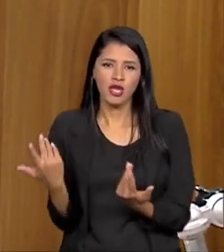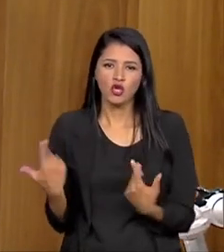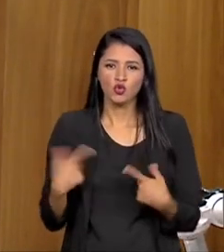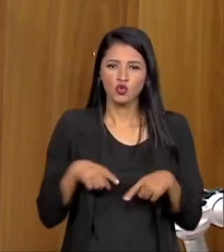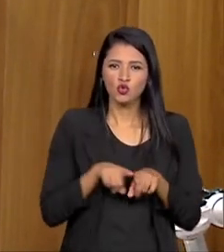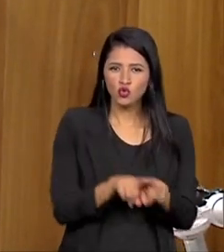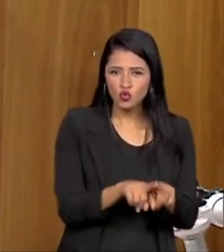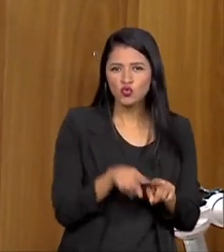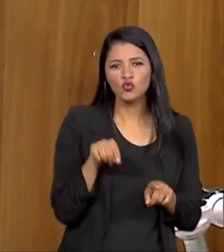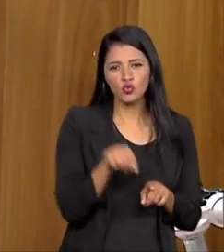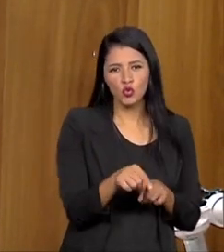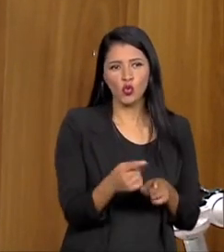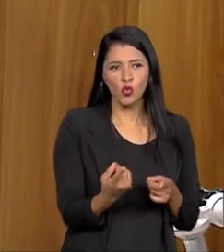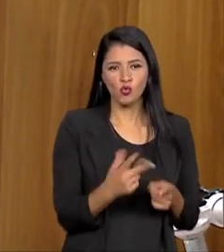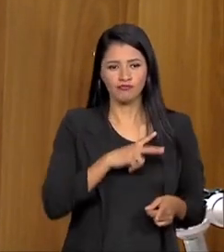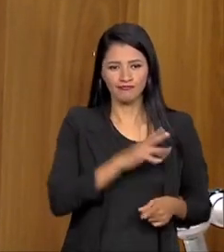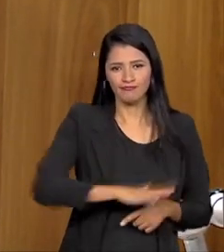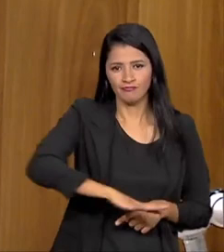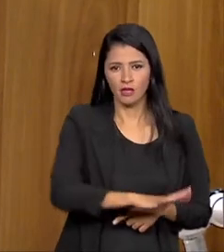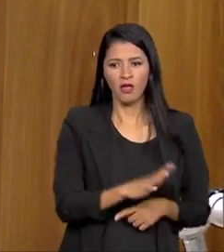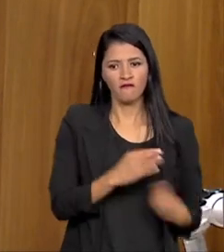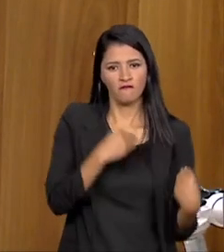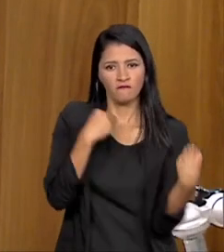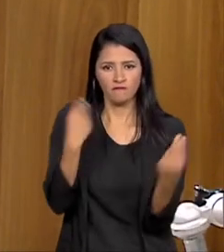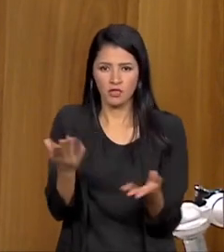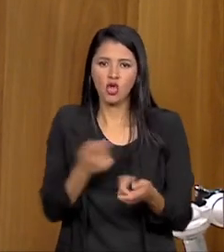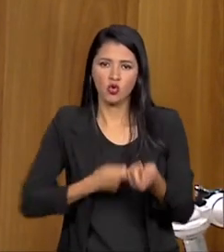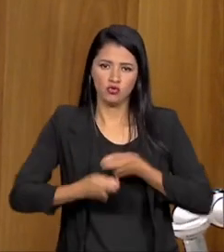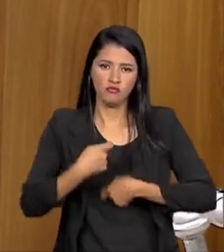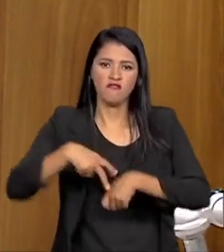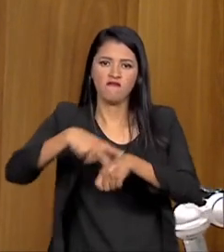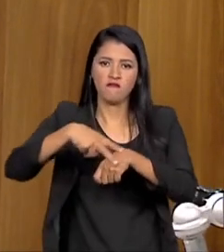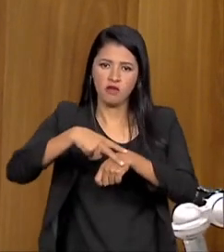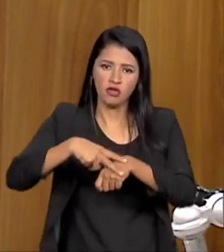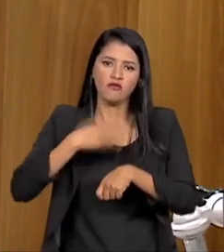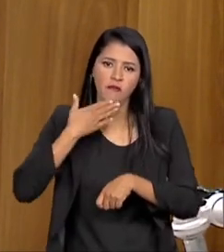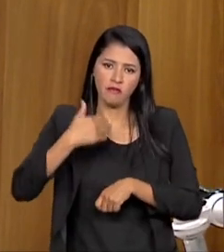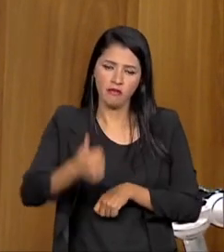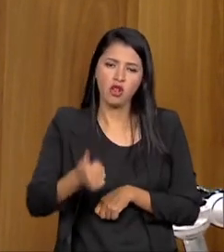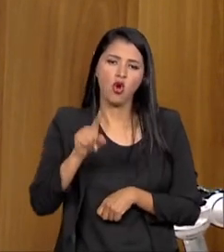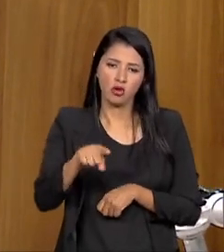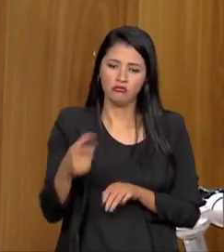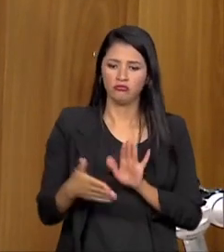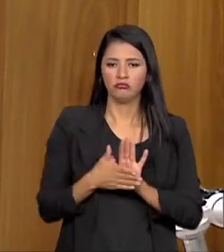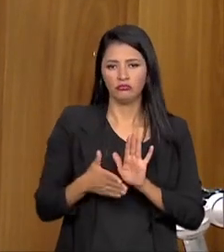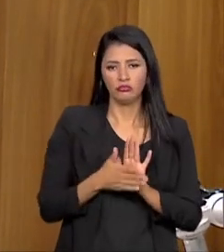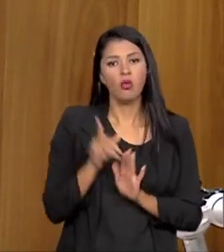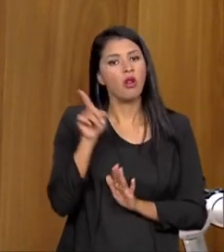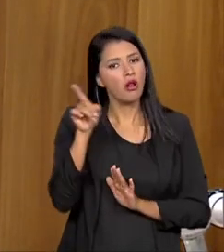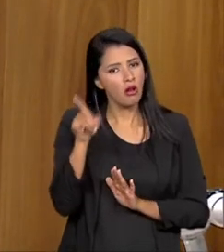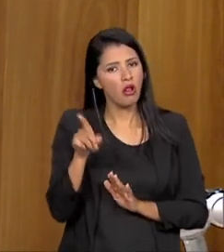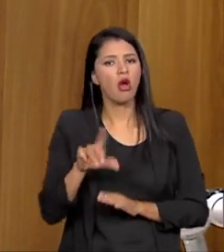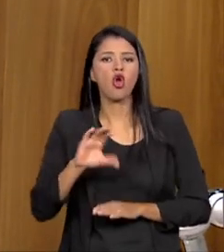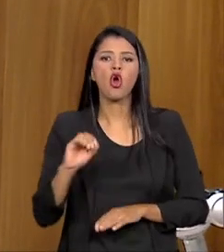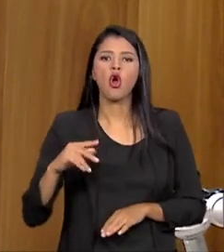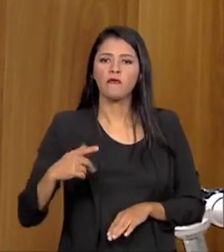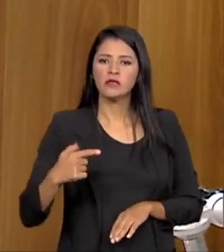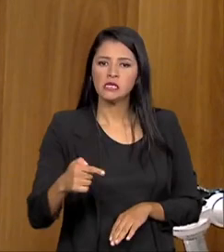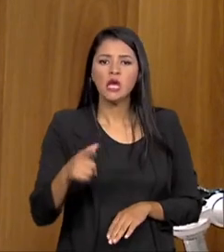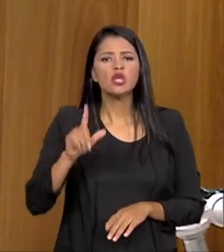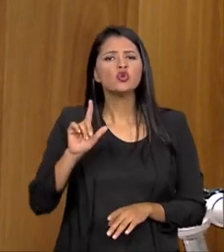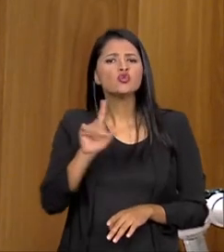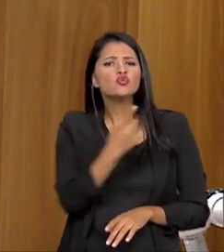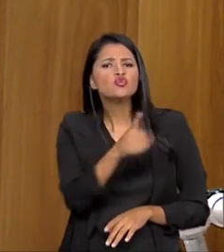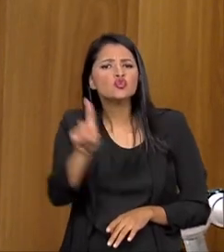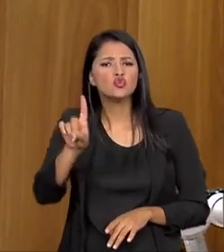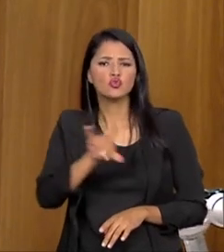o setor privado dará uma nova economia verde né outras missões e isso que a gente propôs lá e aí por último no último dia nós propusemos